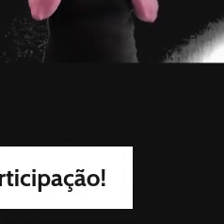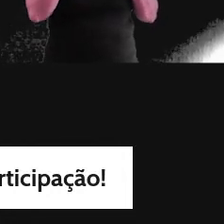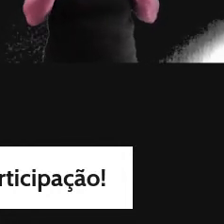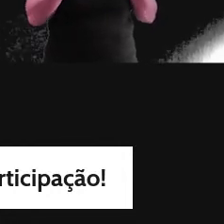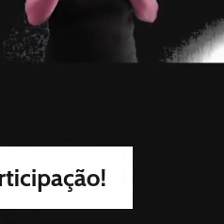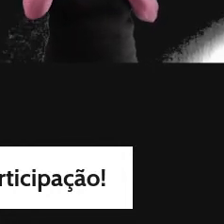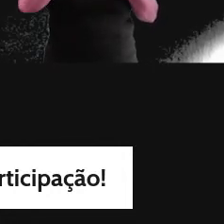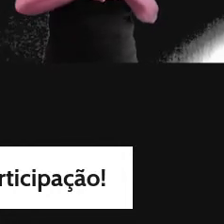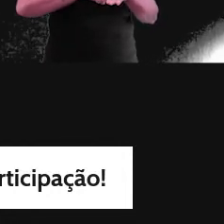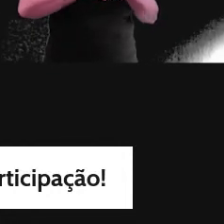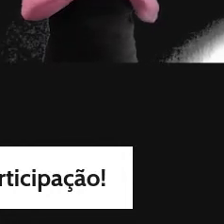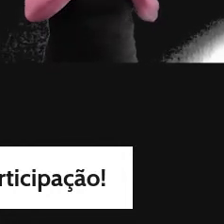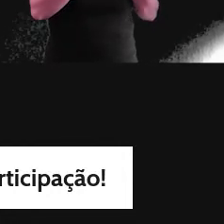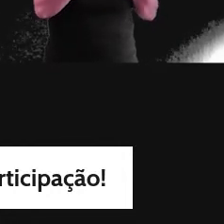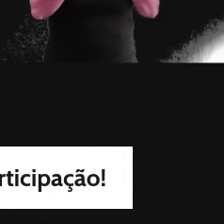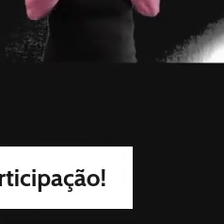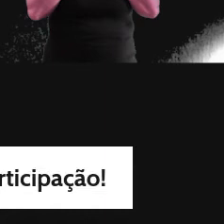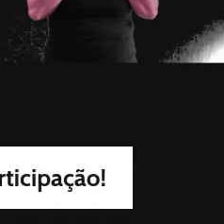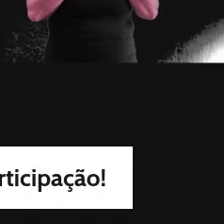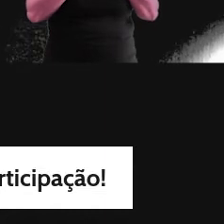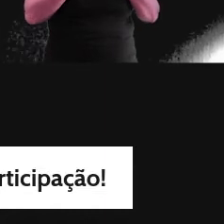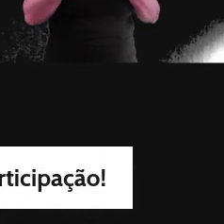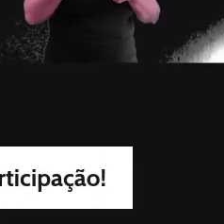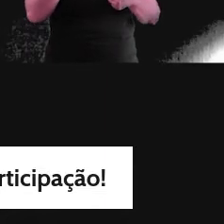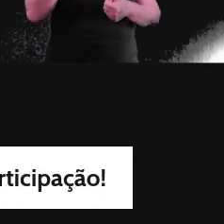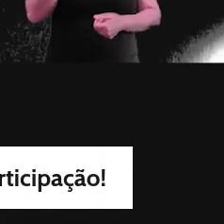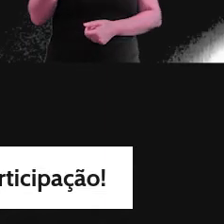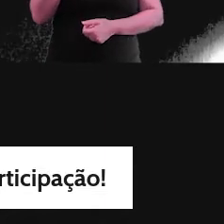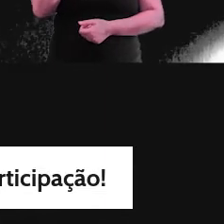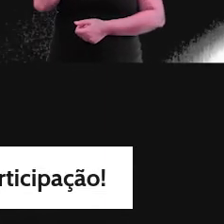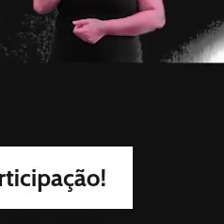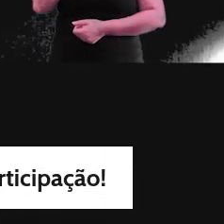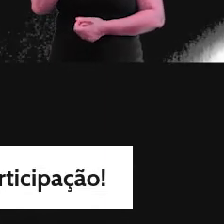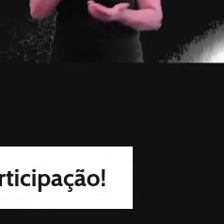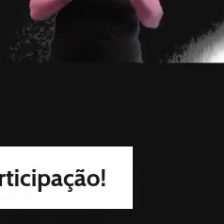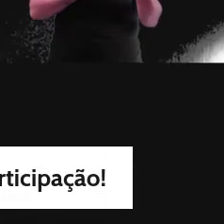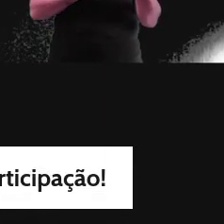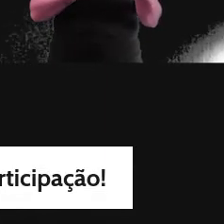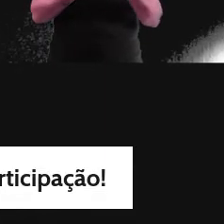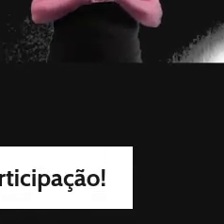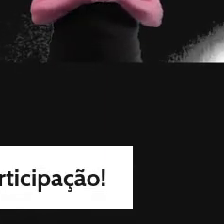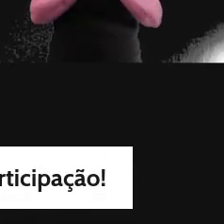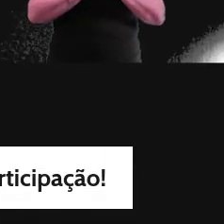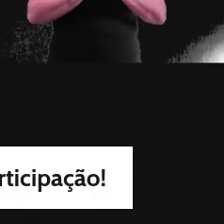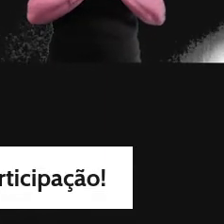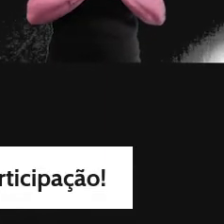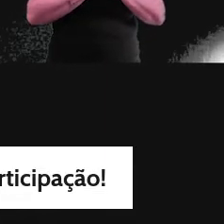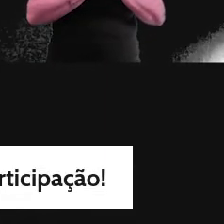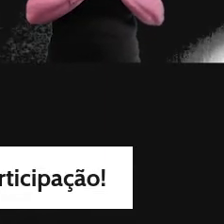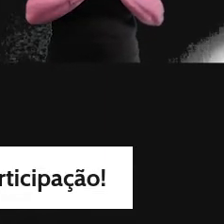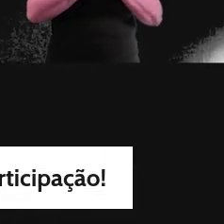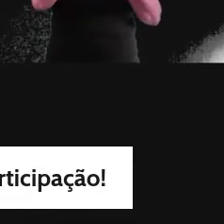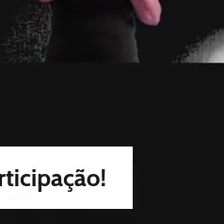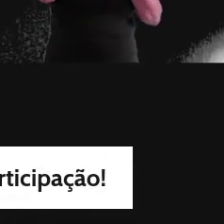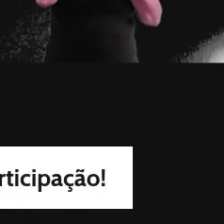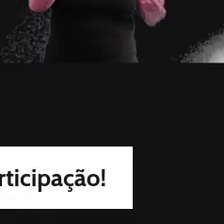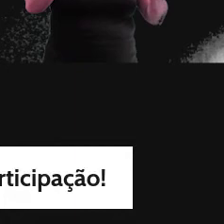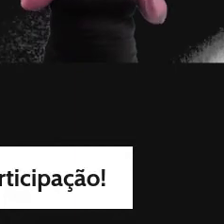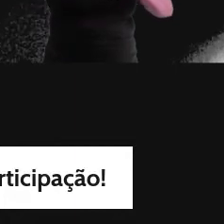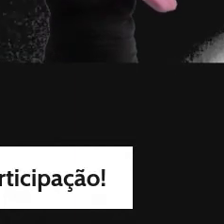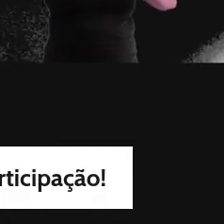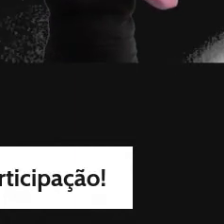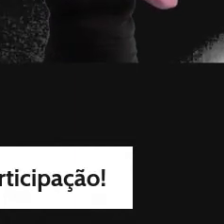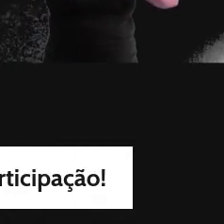lindamente. Então, carinhosamente eu as chamo de meninas, são bastante jovens também. Gratidão.